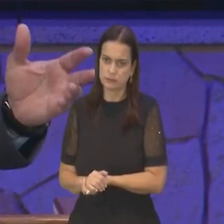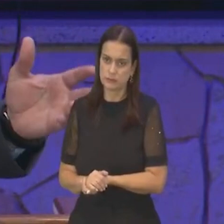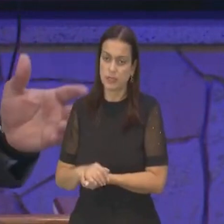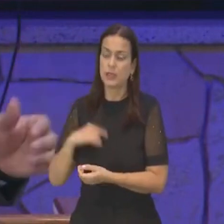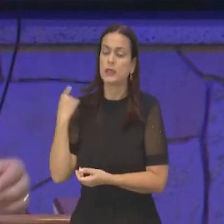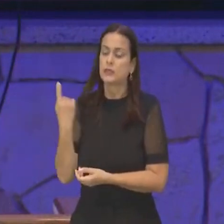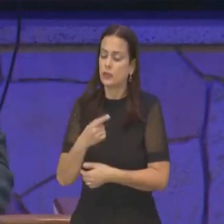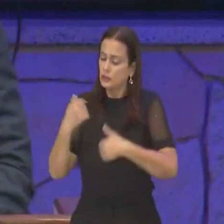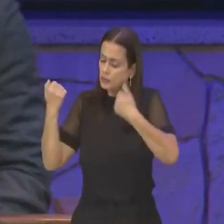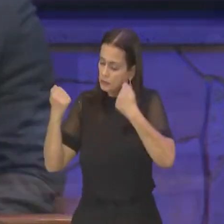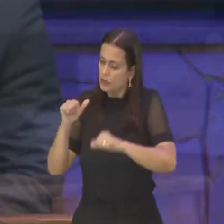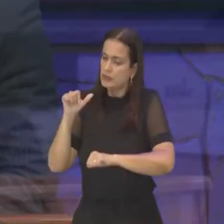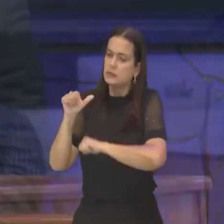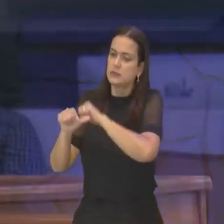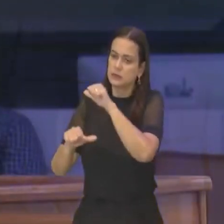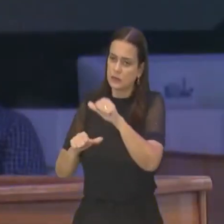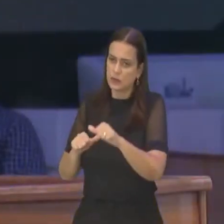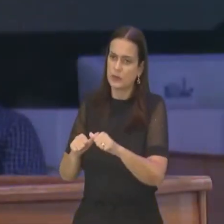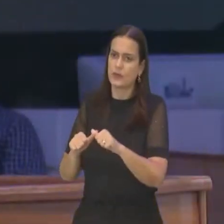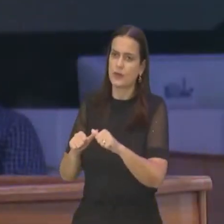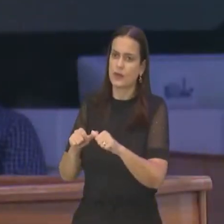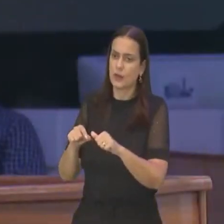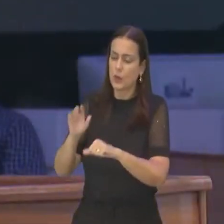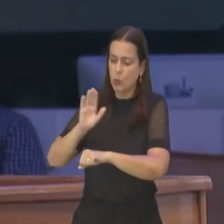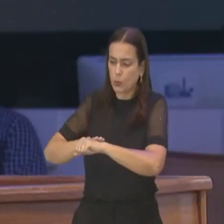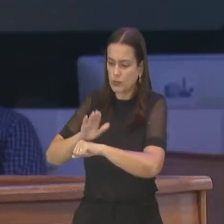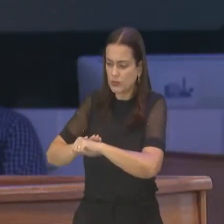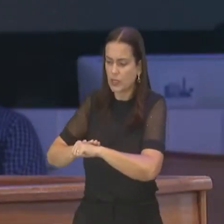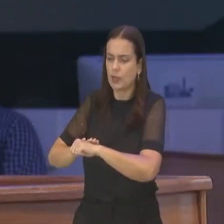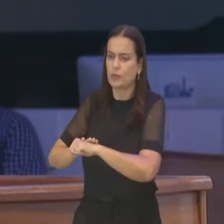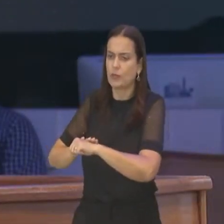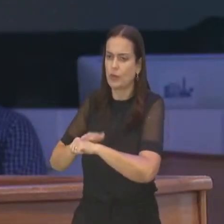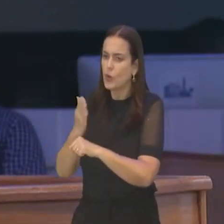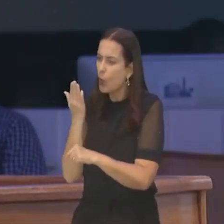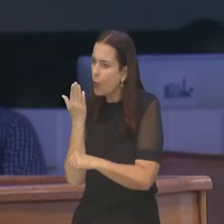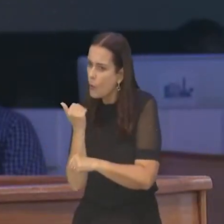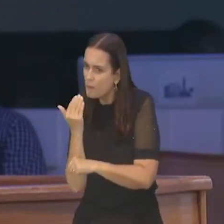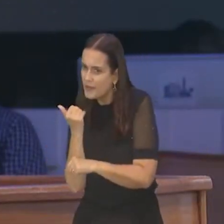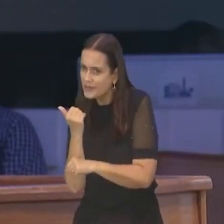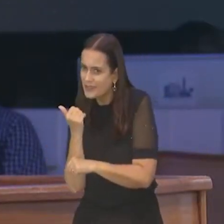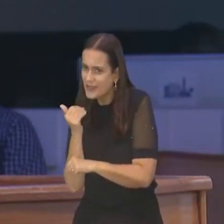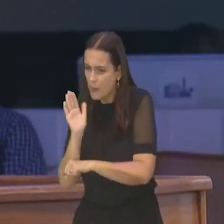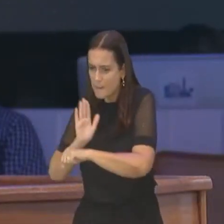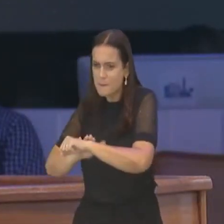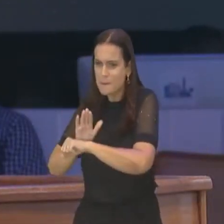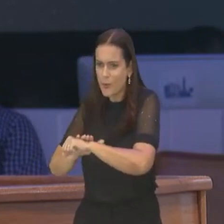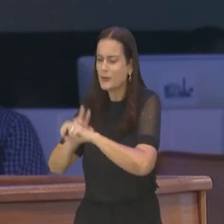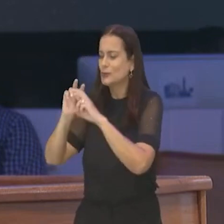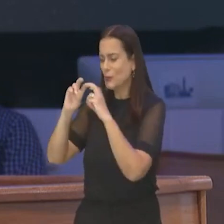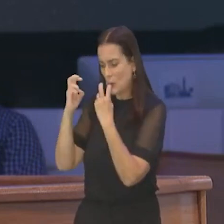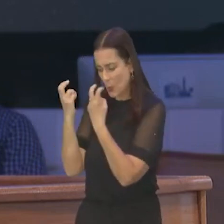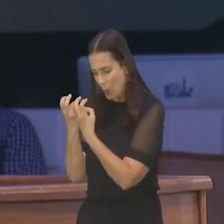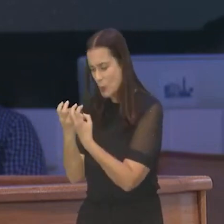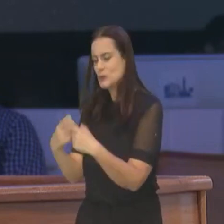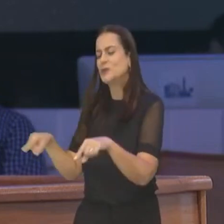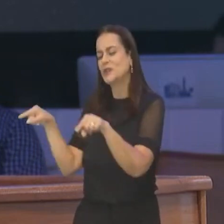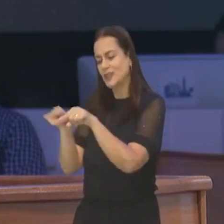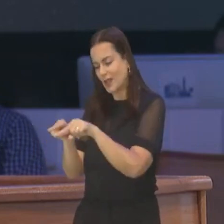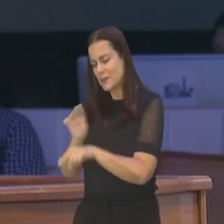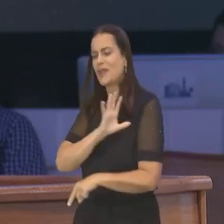Precisamos transformar o nosso tempo de refeição em um momento de culto também, de